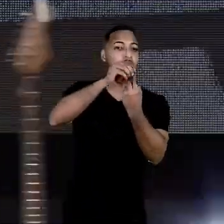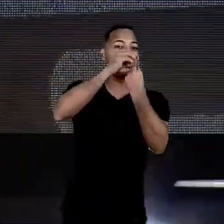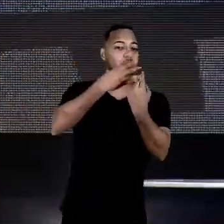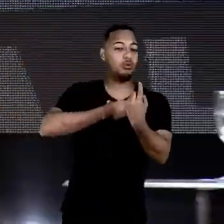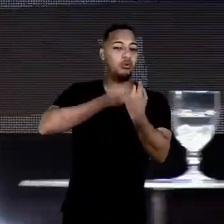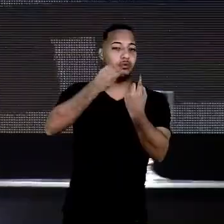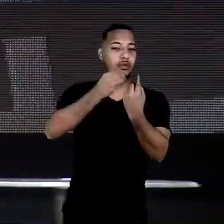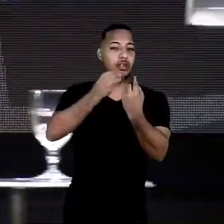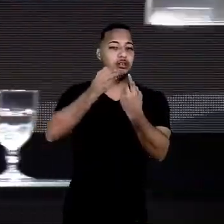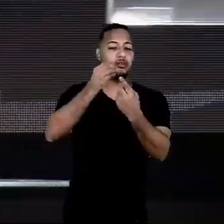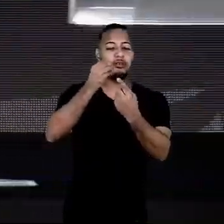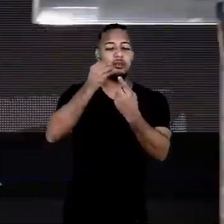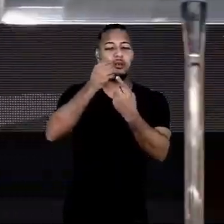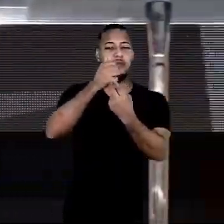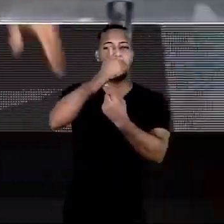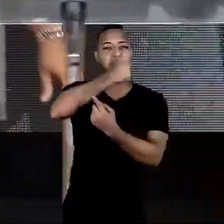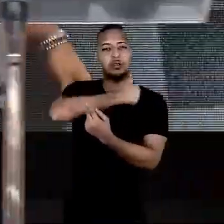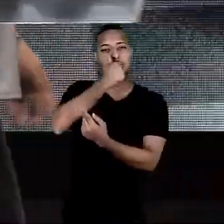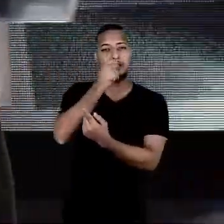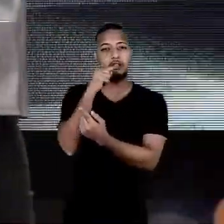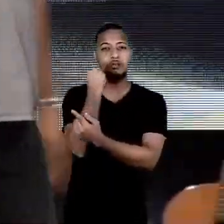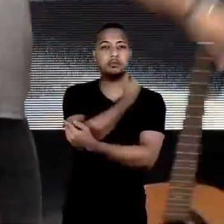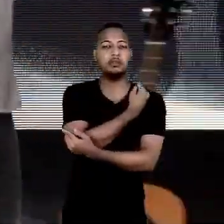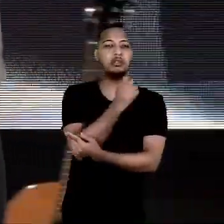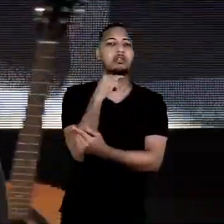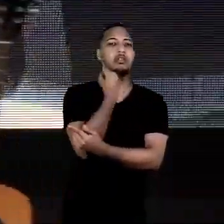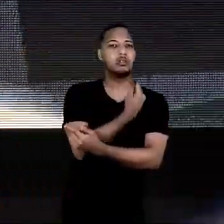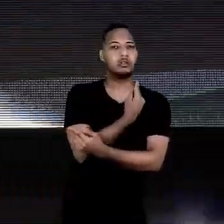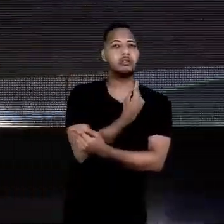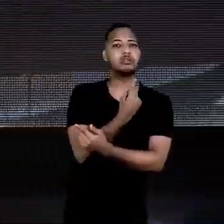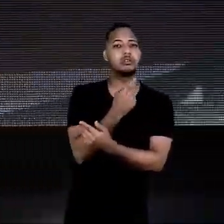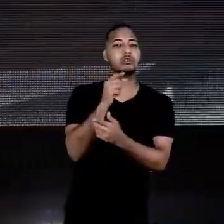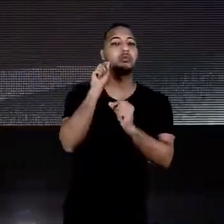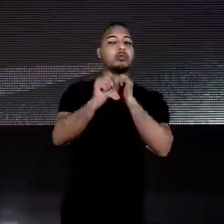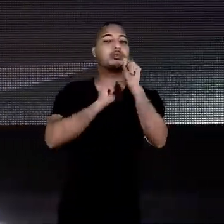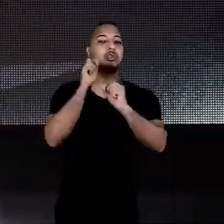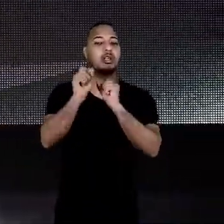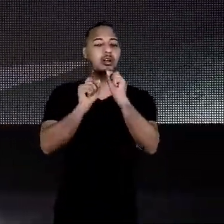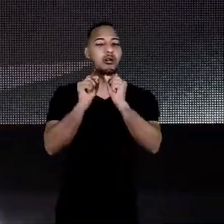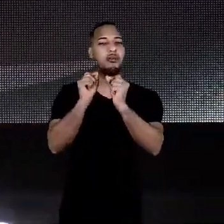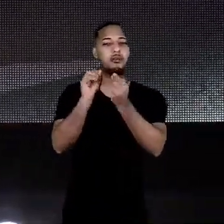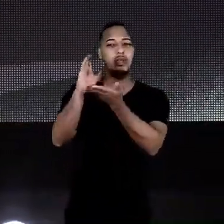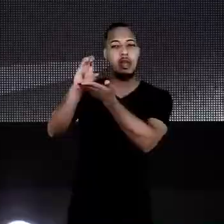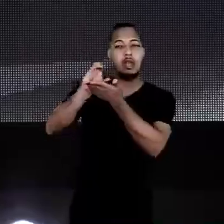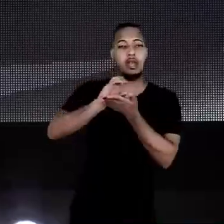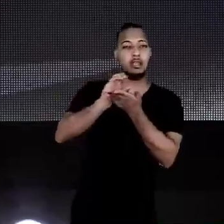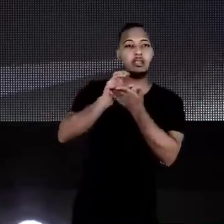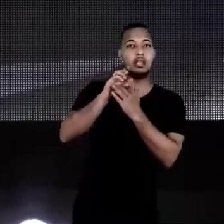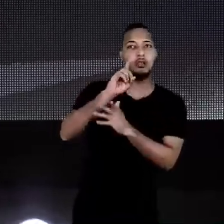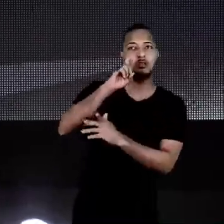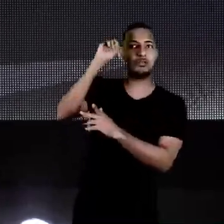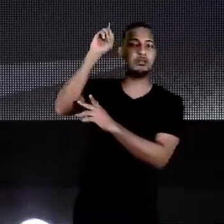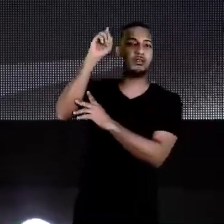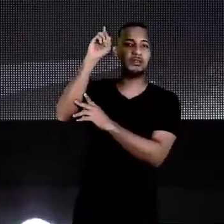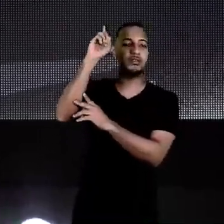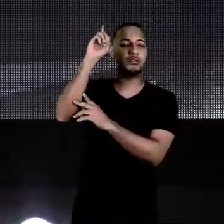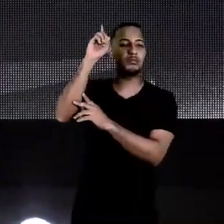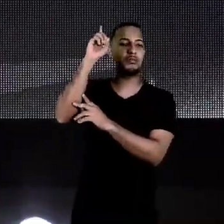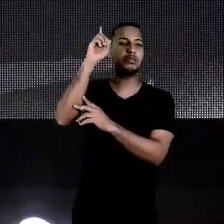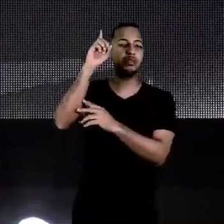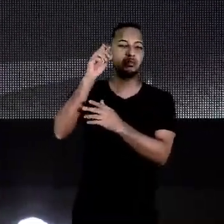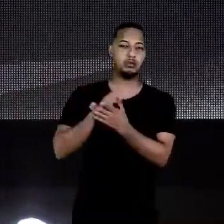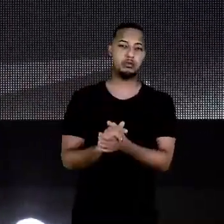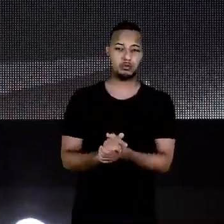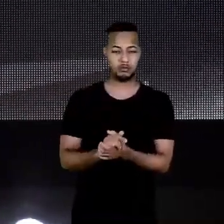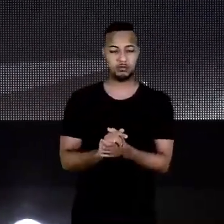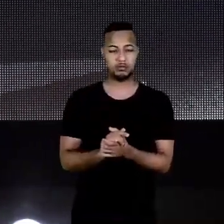que, sabe, nós somos herdeiros do Pai e co-herdeiro com Cristo. O que é do Pai, é